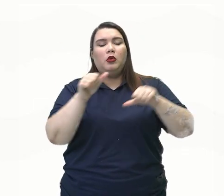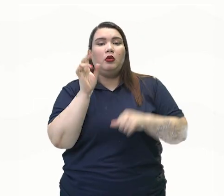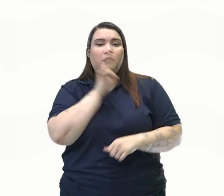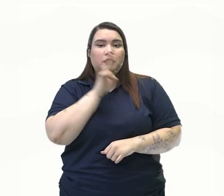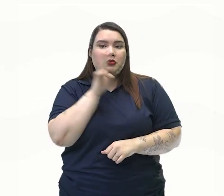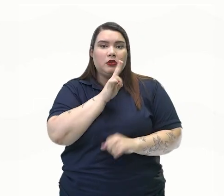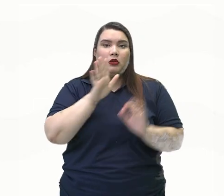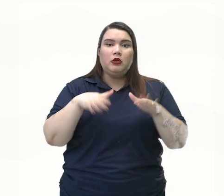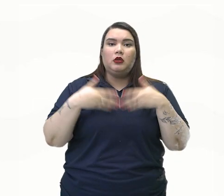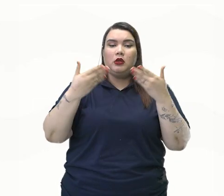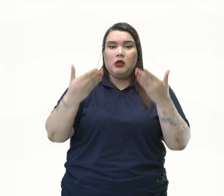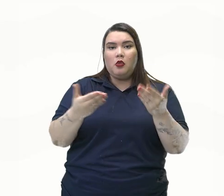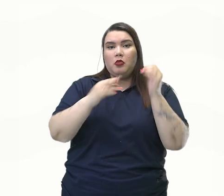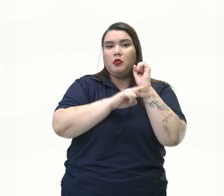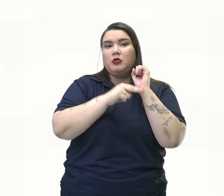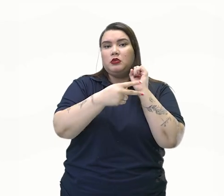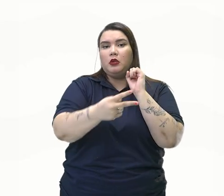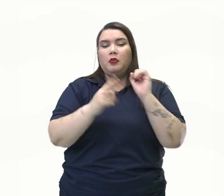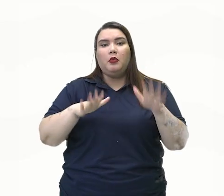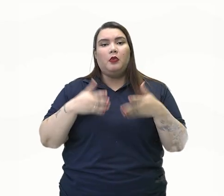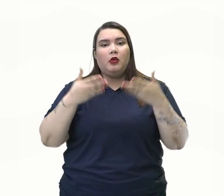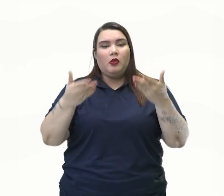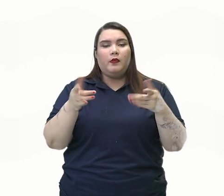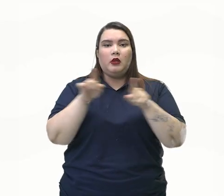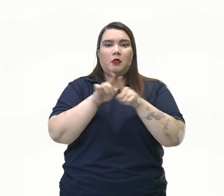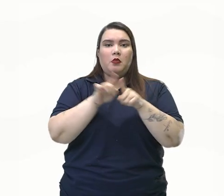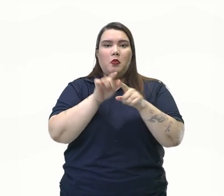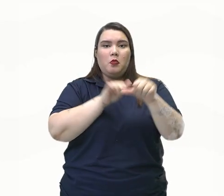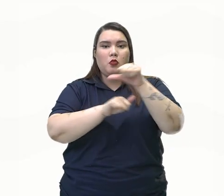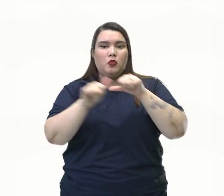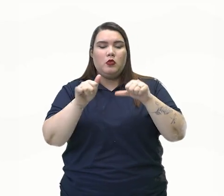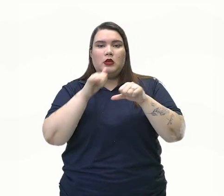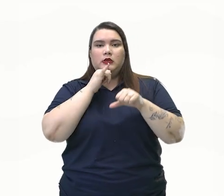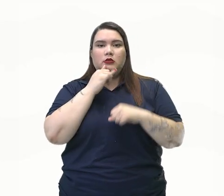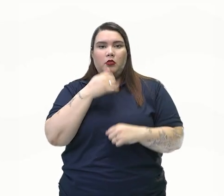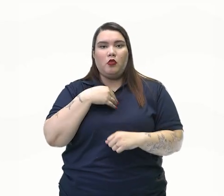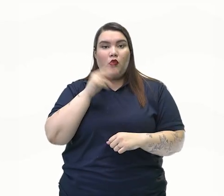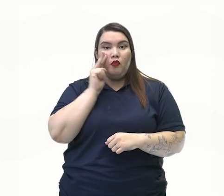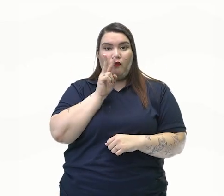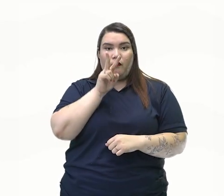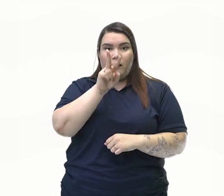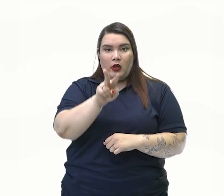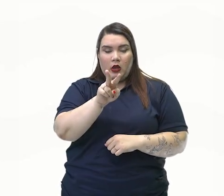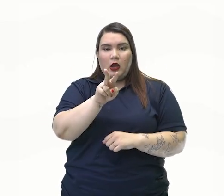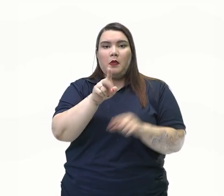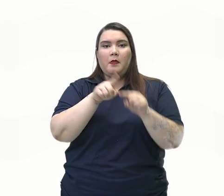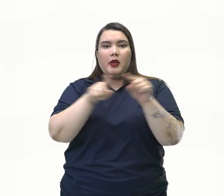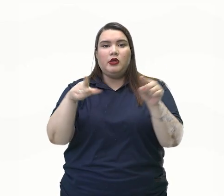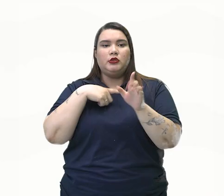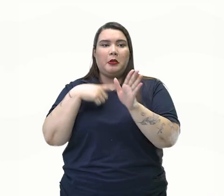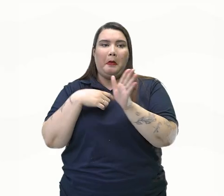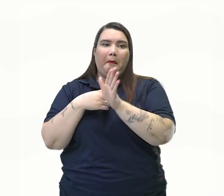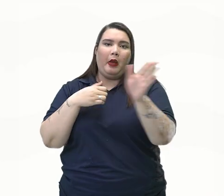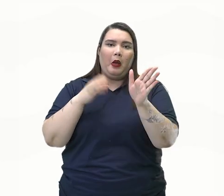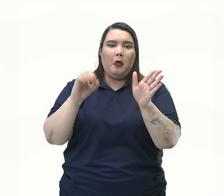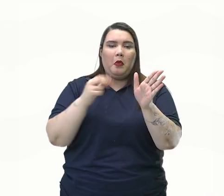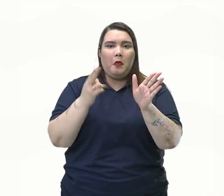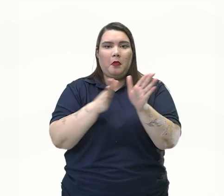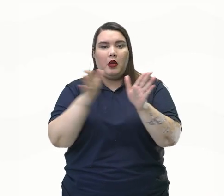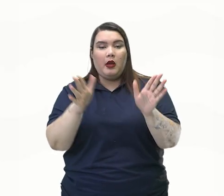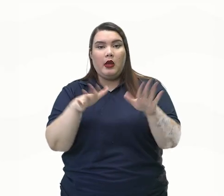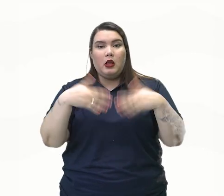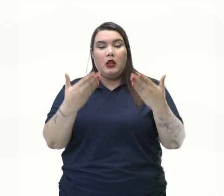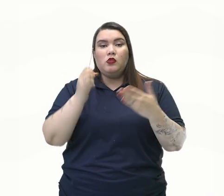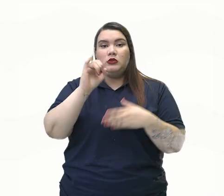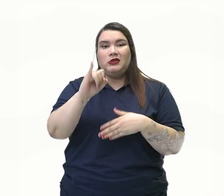de velocidade e, por consequência, muda de direção. Esse desvio faz com que a